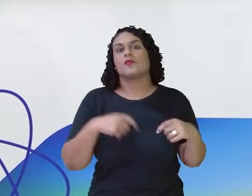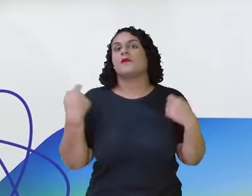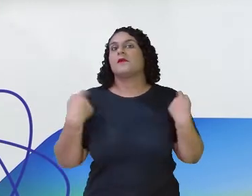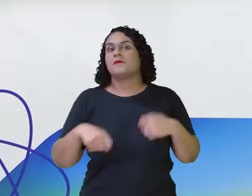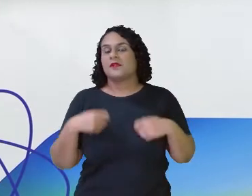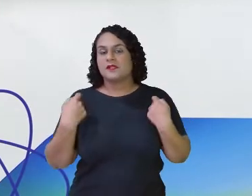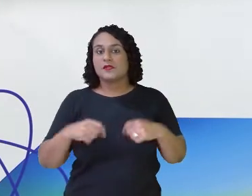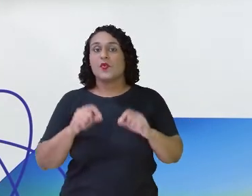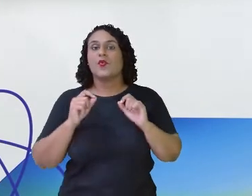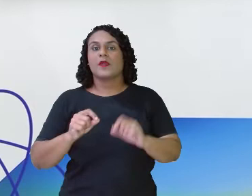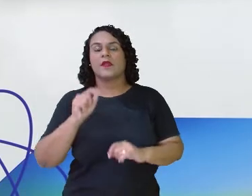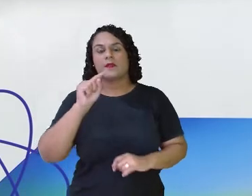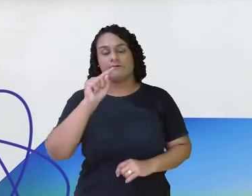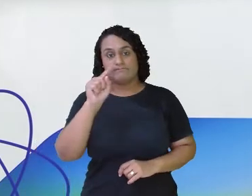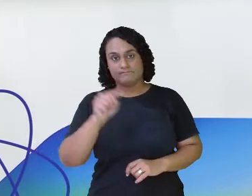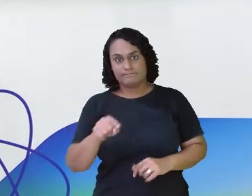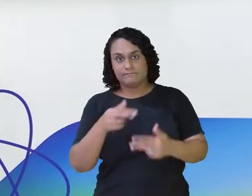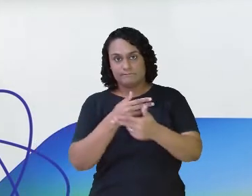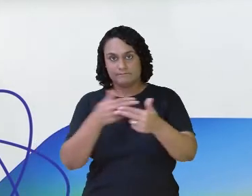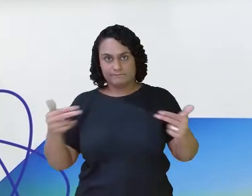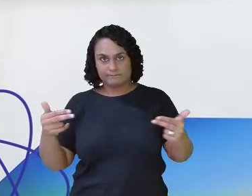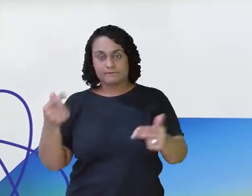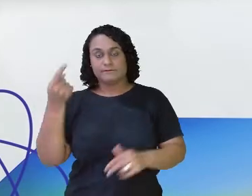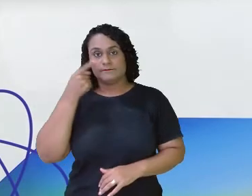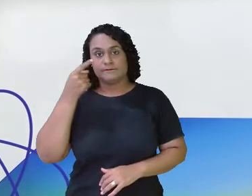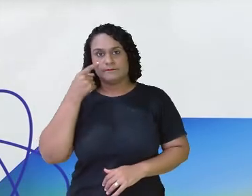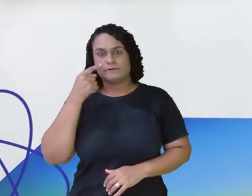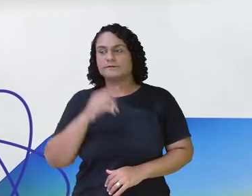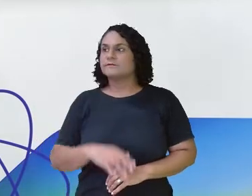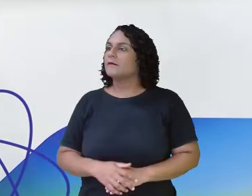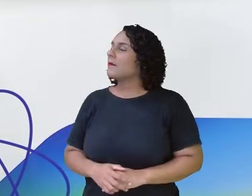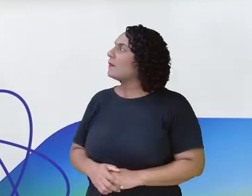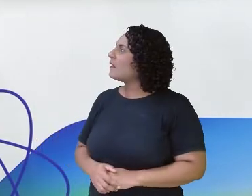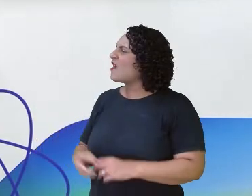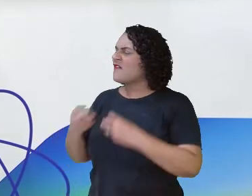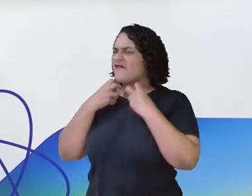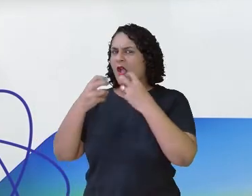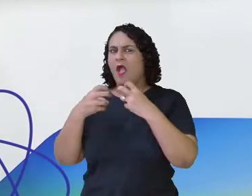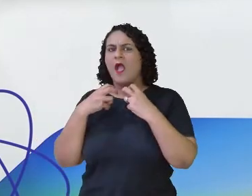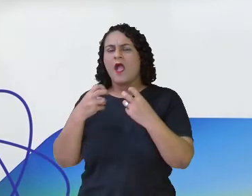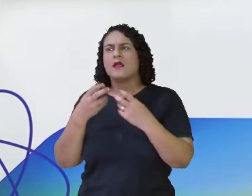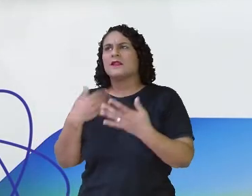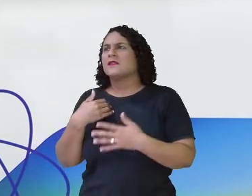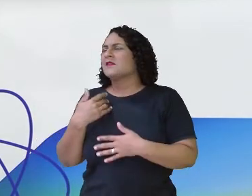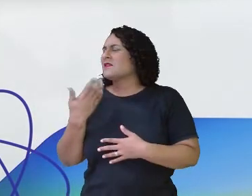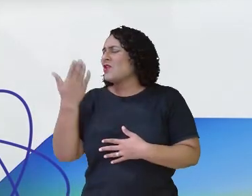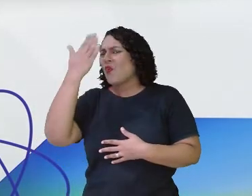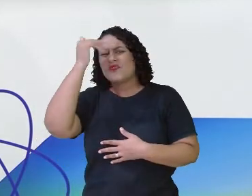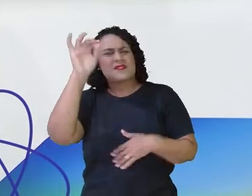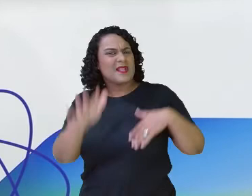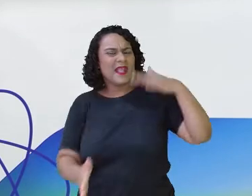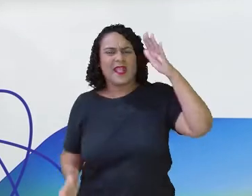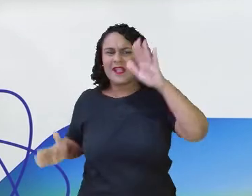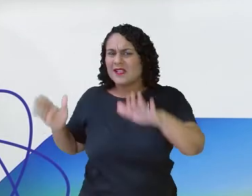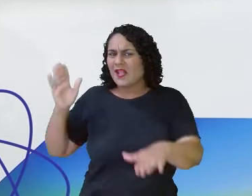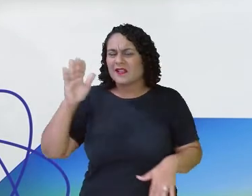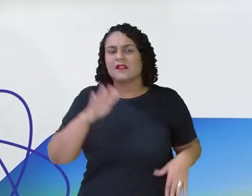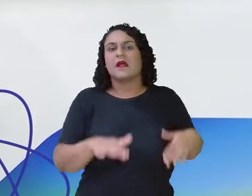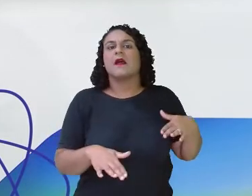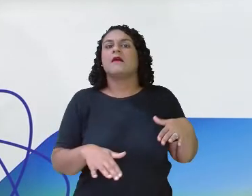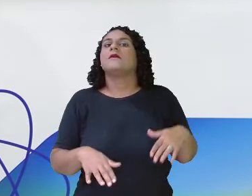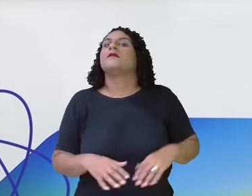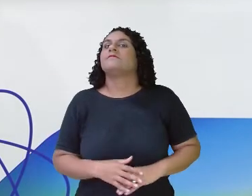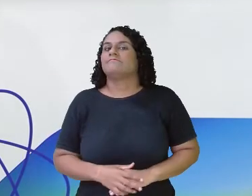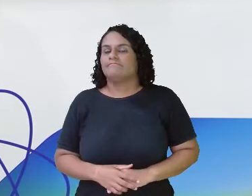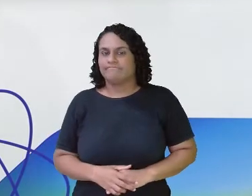sinais de pontuação, observe, ele grita, ó, não sei nadar, e ali o narrador diz, gritou